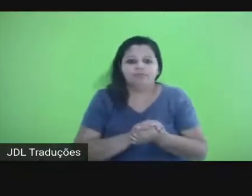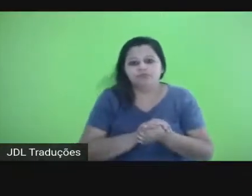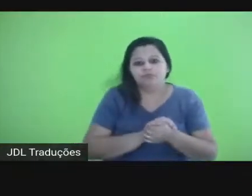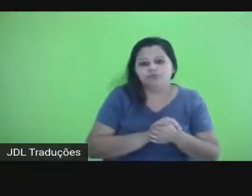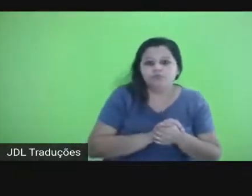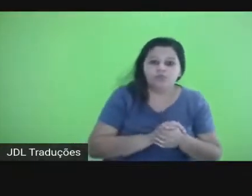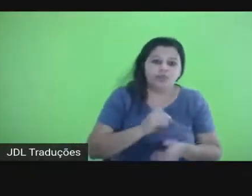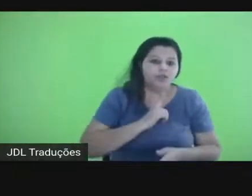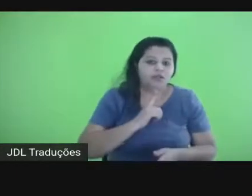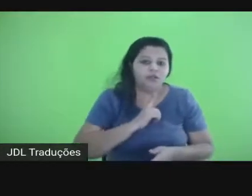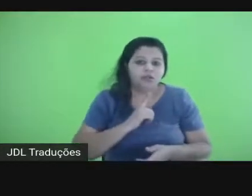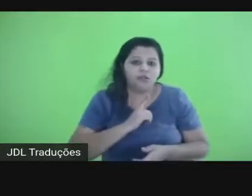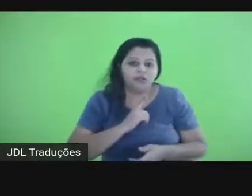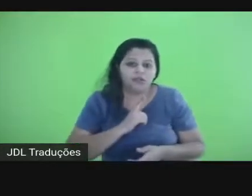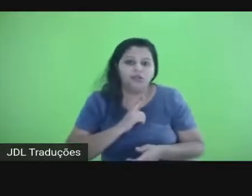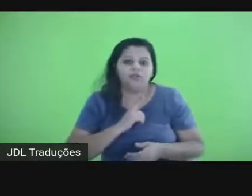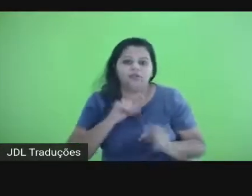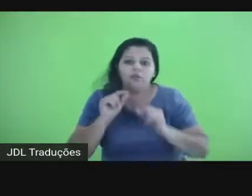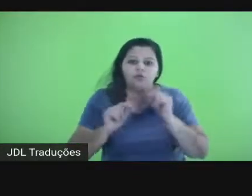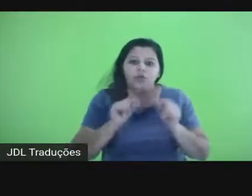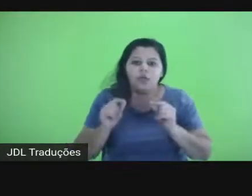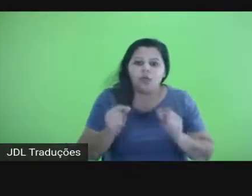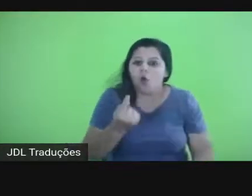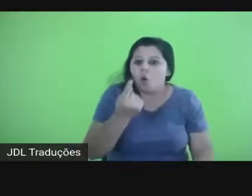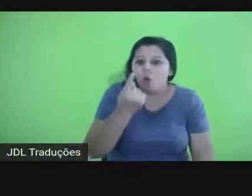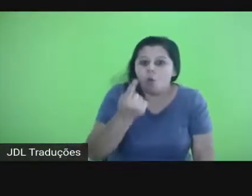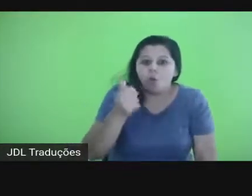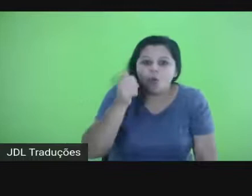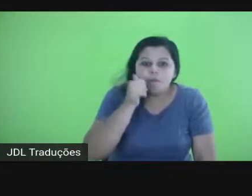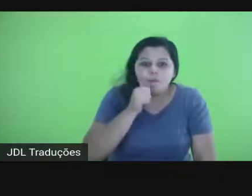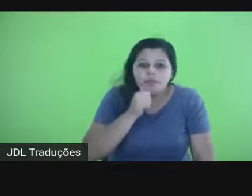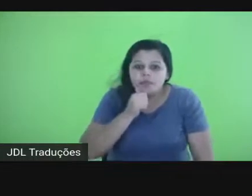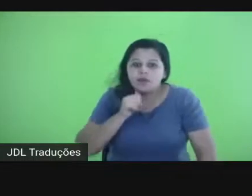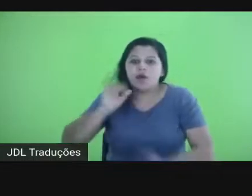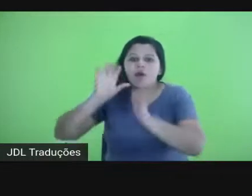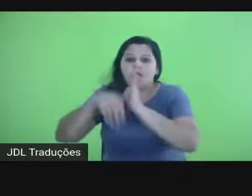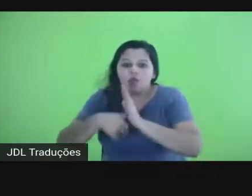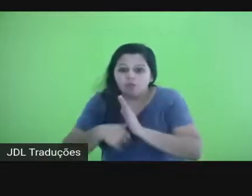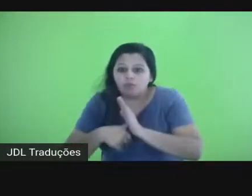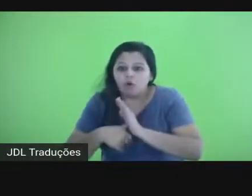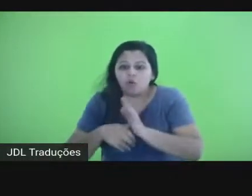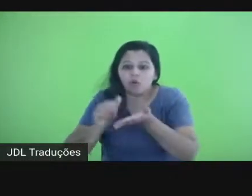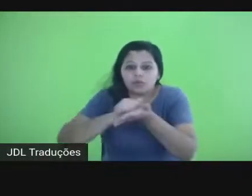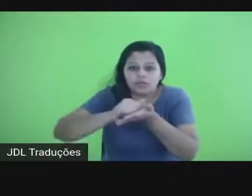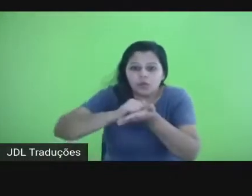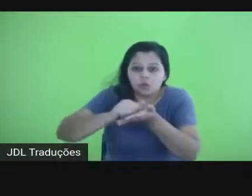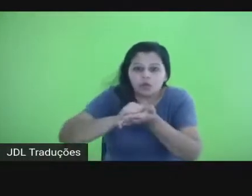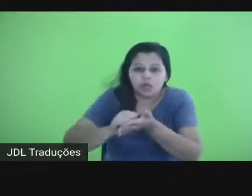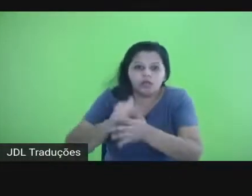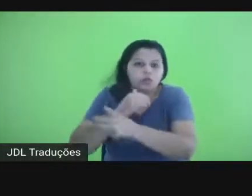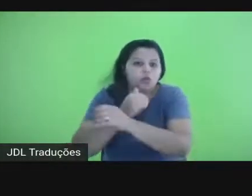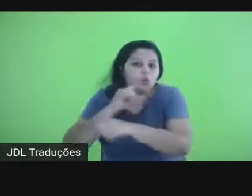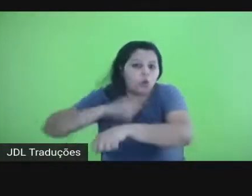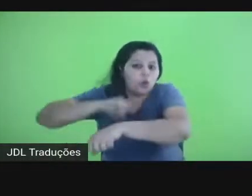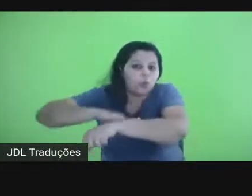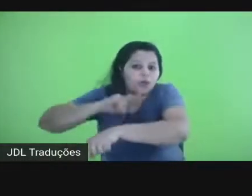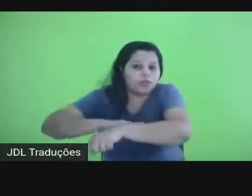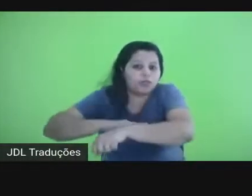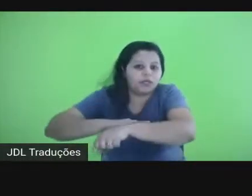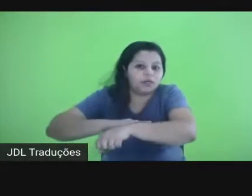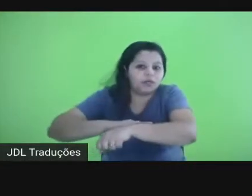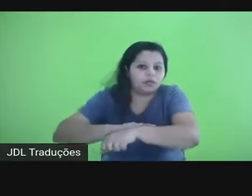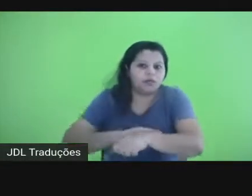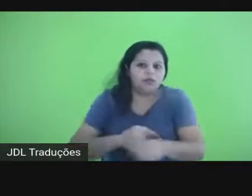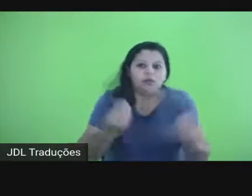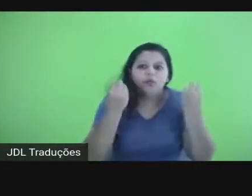uma questão dizendo que uma menina tinha roubado o sabonete do banheiro, né? Por que que uma adolescente, uma jovem negra,